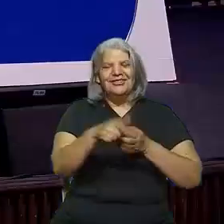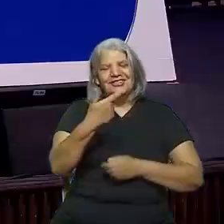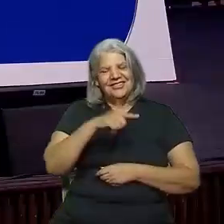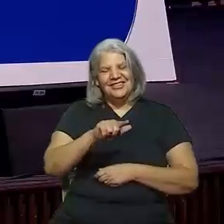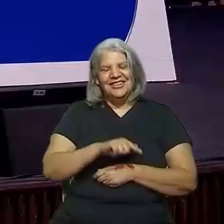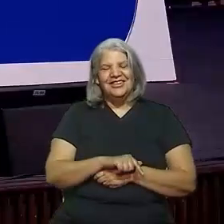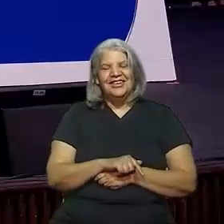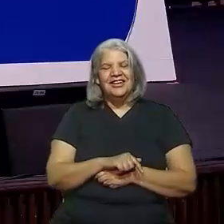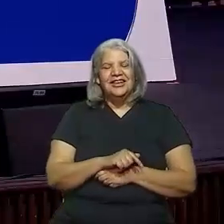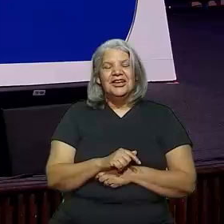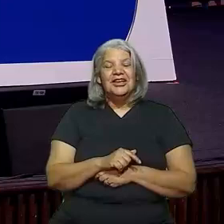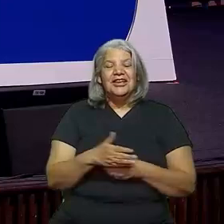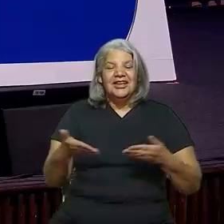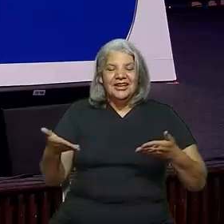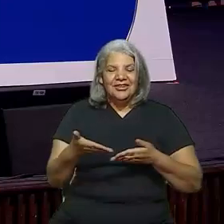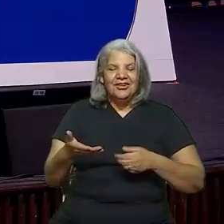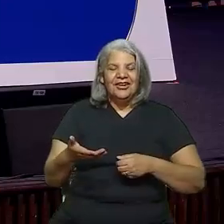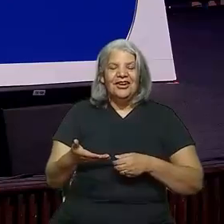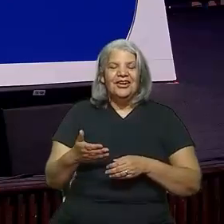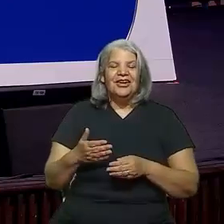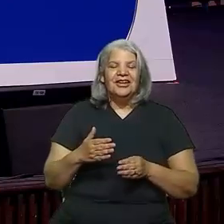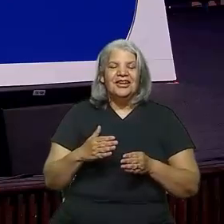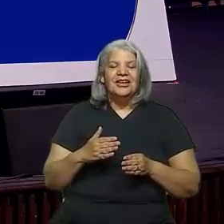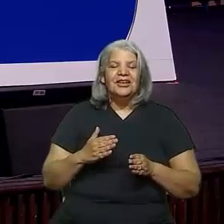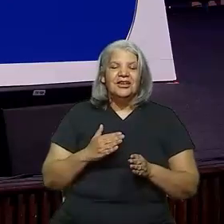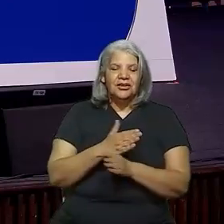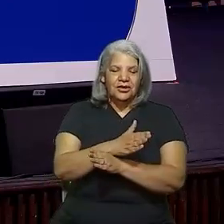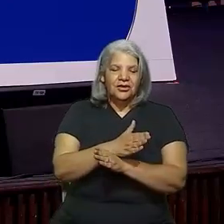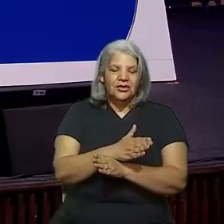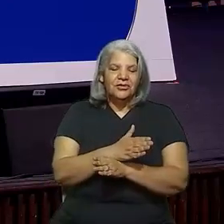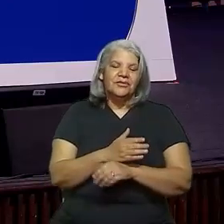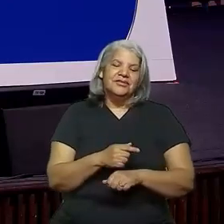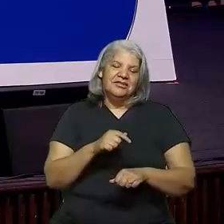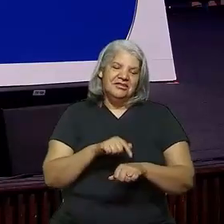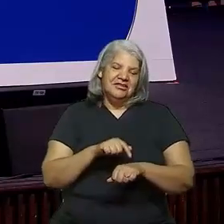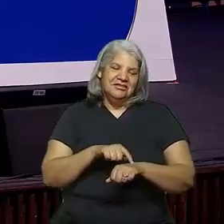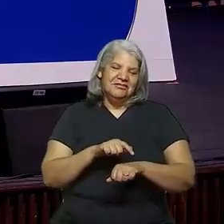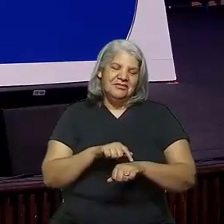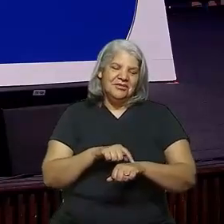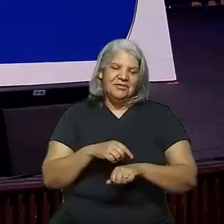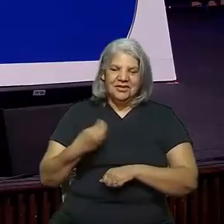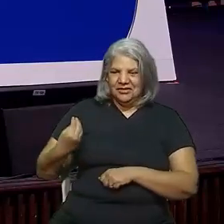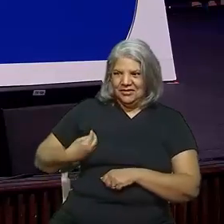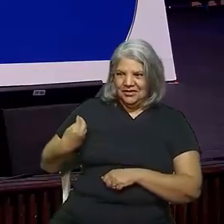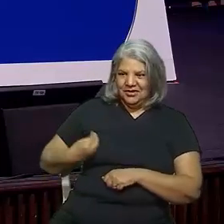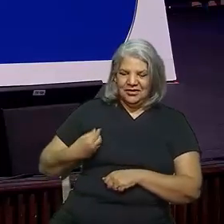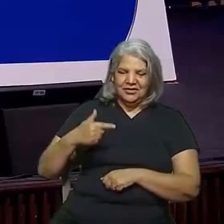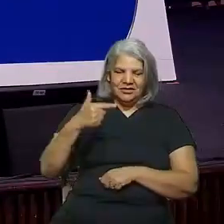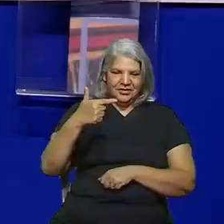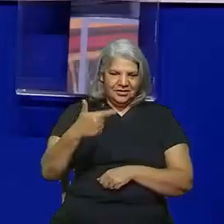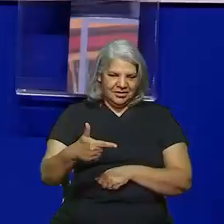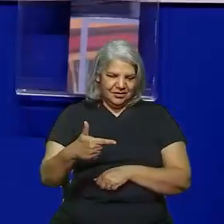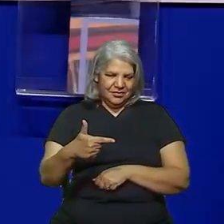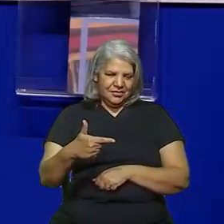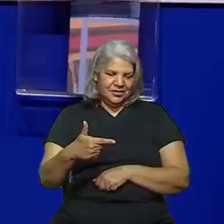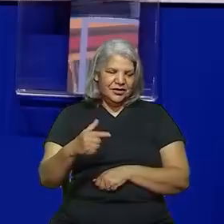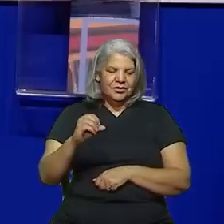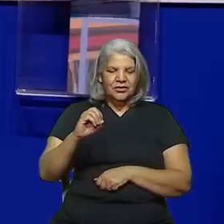que encruzilhada nós estamos em 2025? Em que? Encruzilhada.